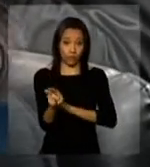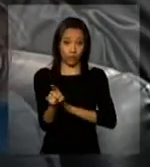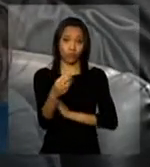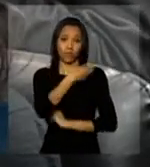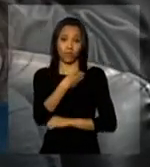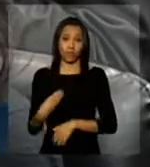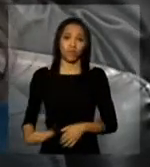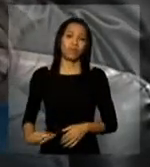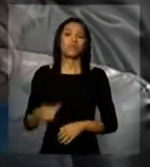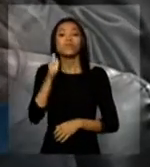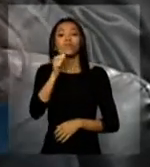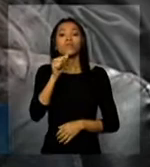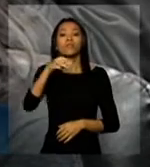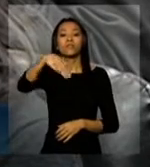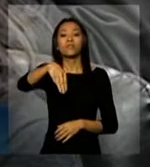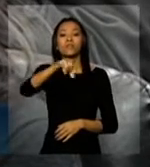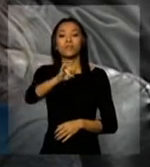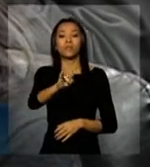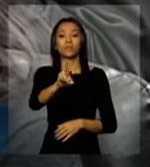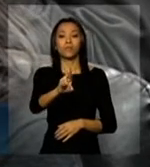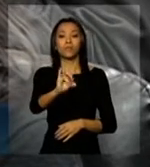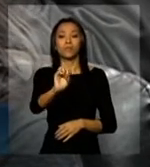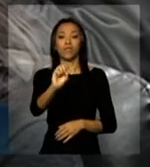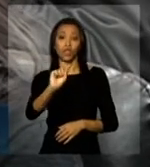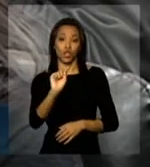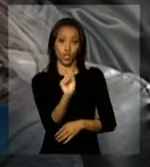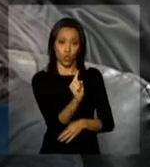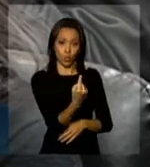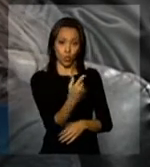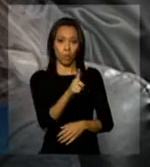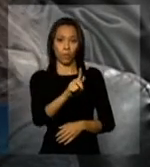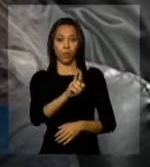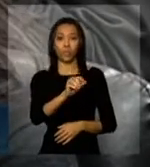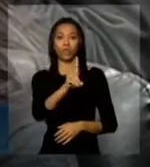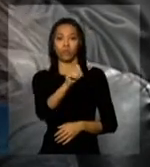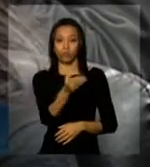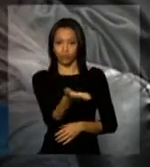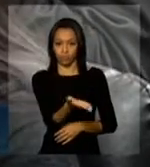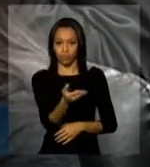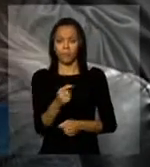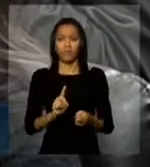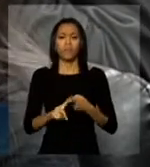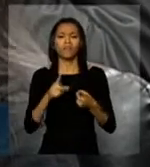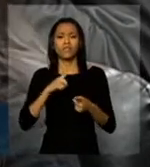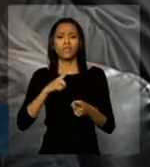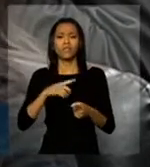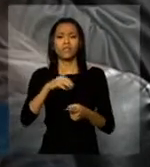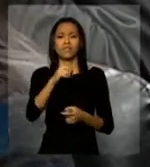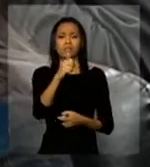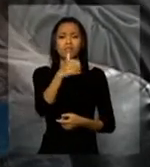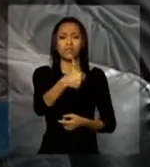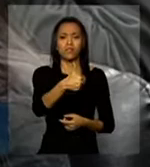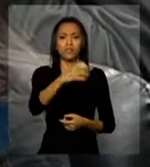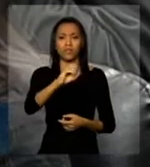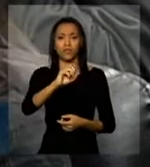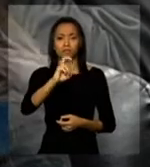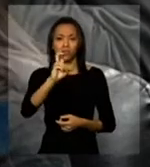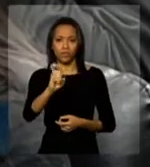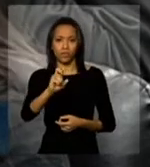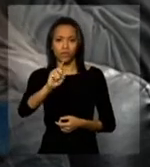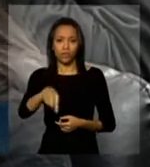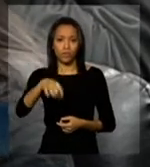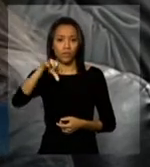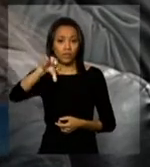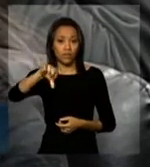Miriam, uma para o ministro Mantega. A primeira é que na LOA havia uma previsão orçamentária de 105,6 bilhões para despesas